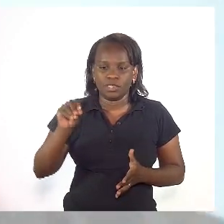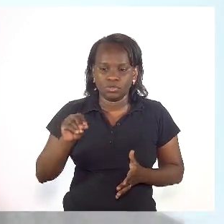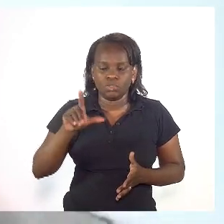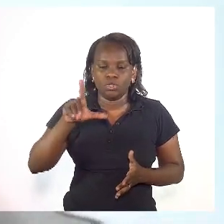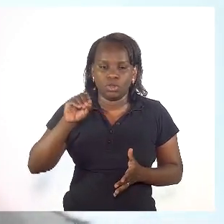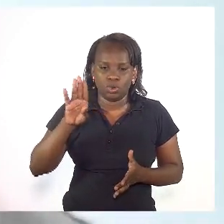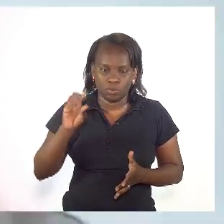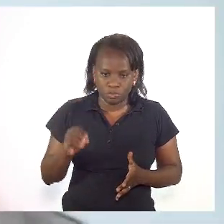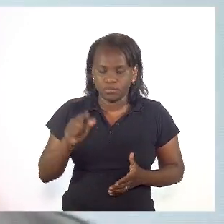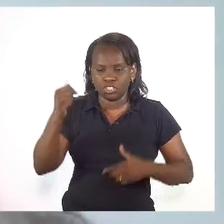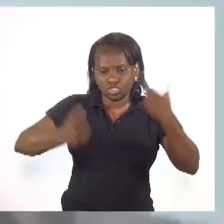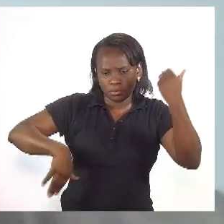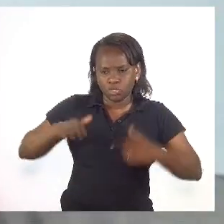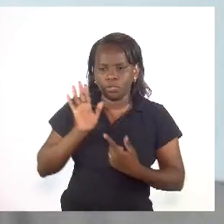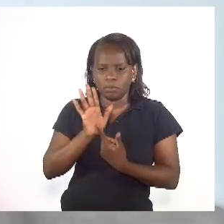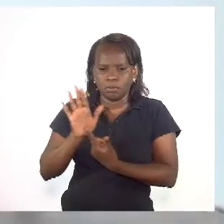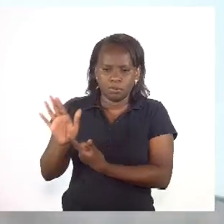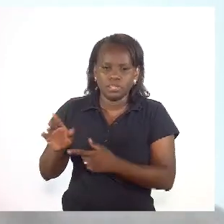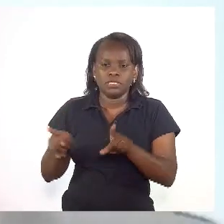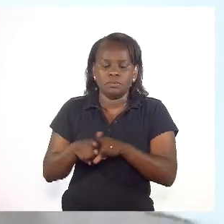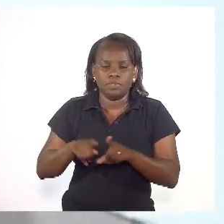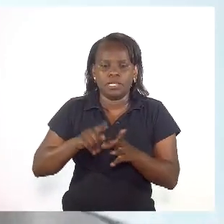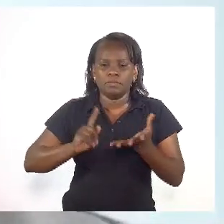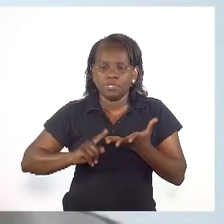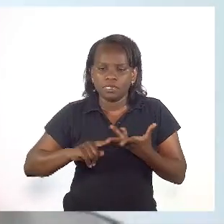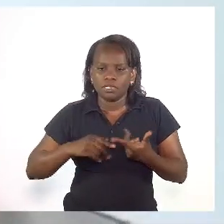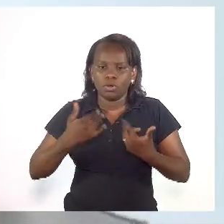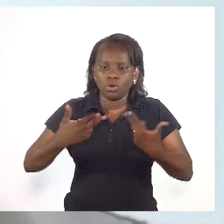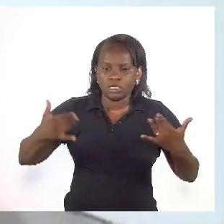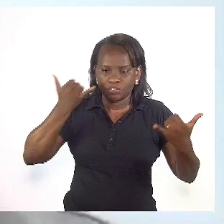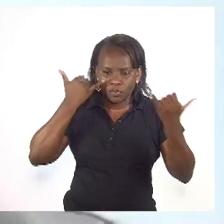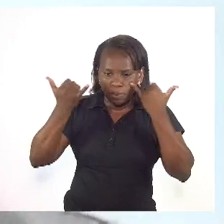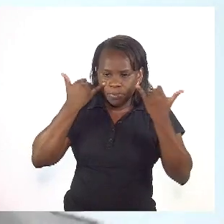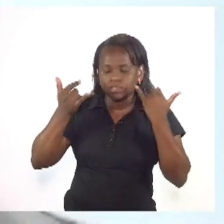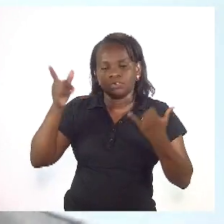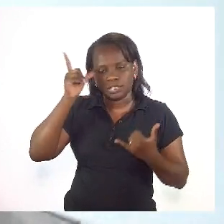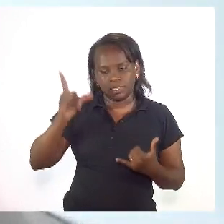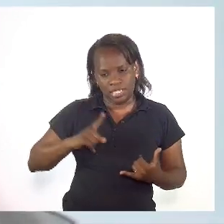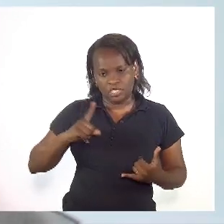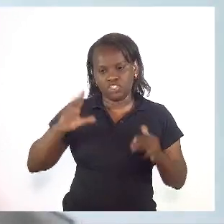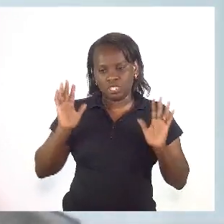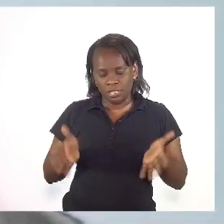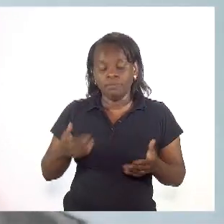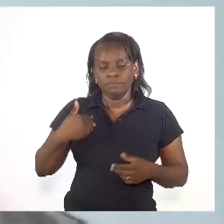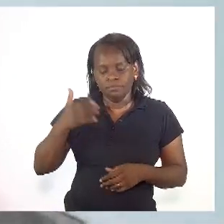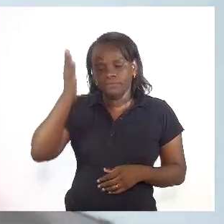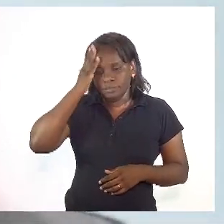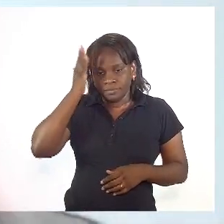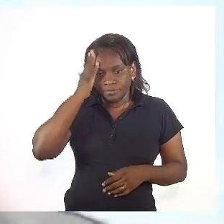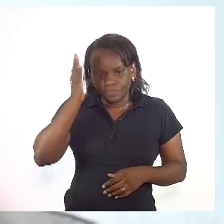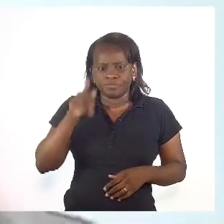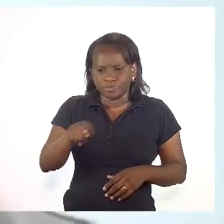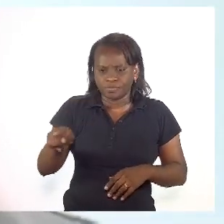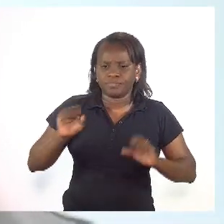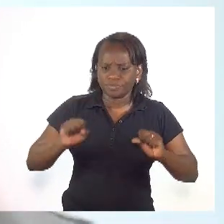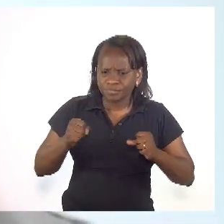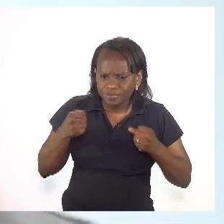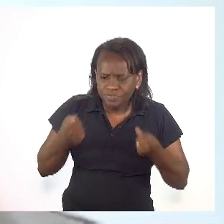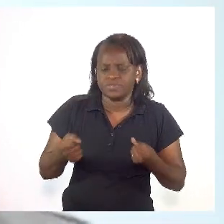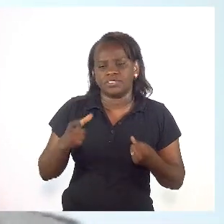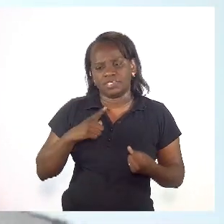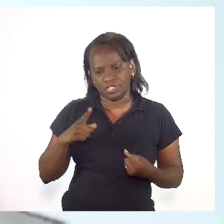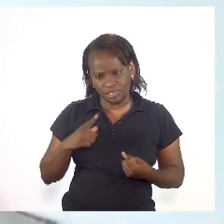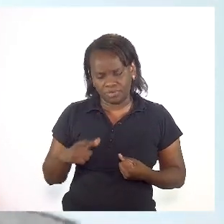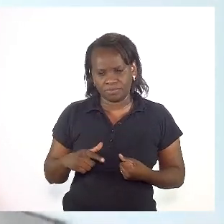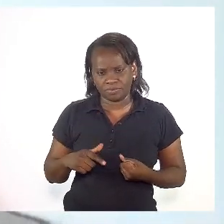feita por Vossa Senhoria e por outros elementos de informação que nós já tínhamos, reconheço um esforço em andamento,